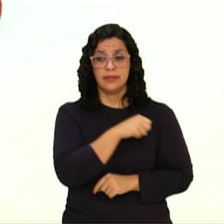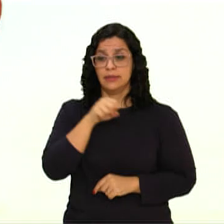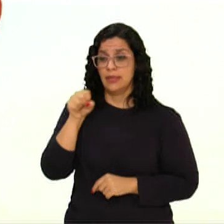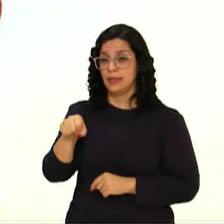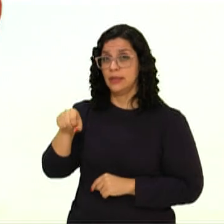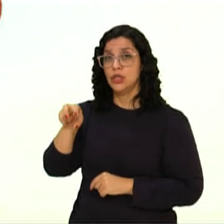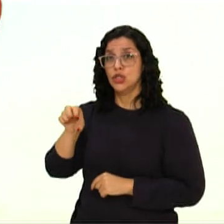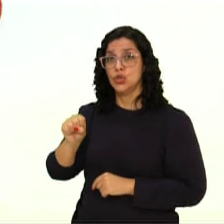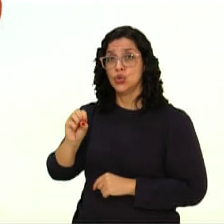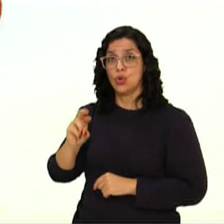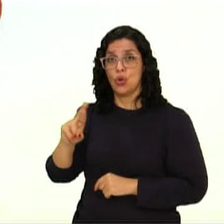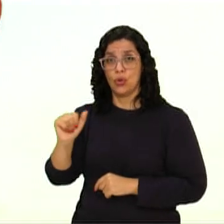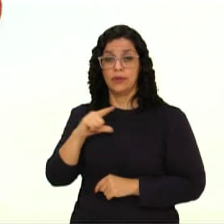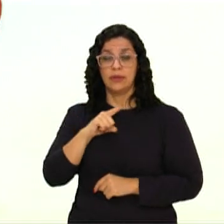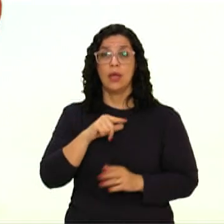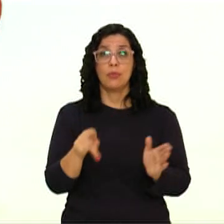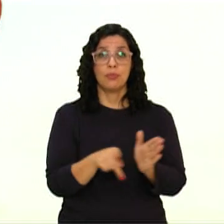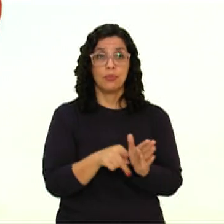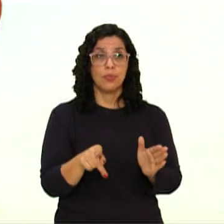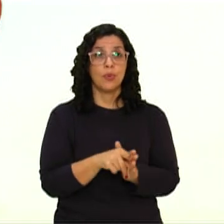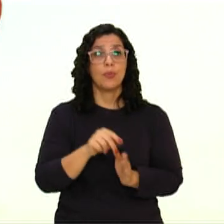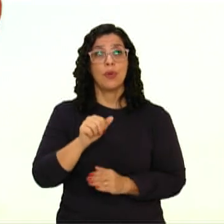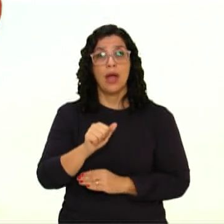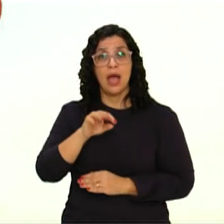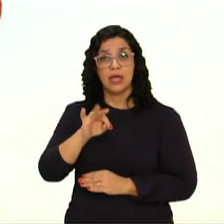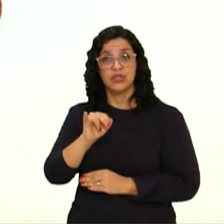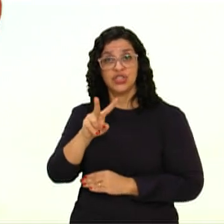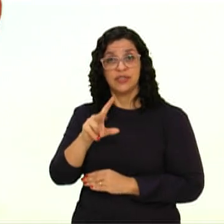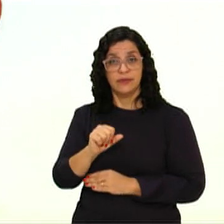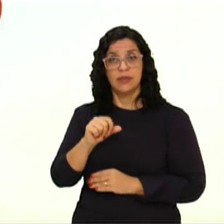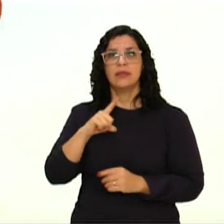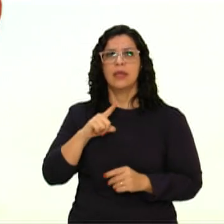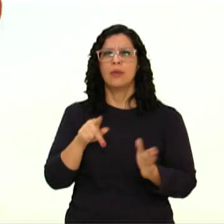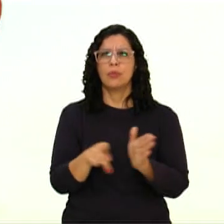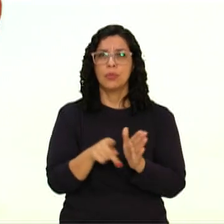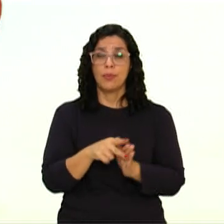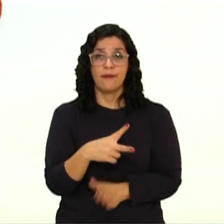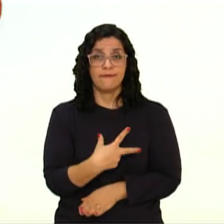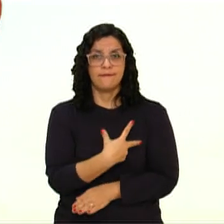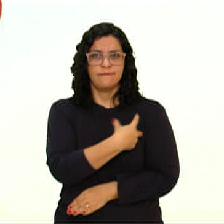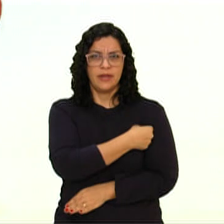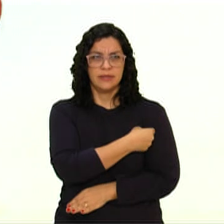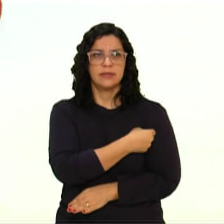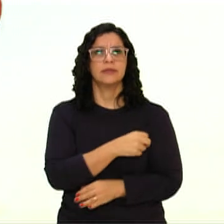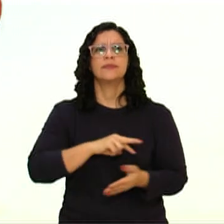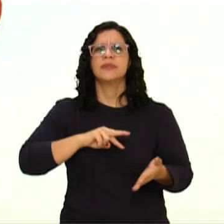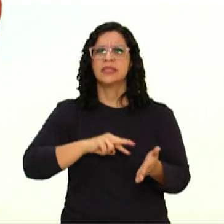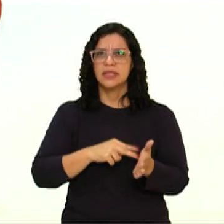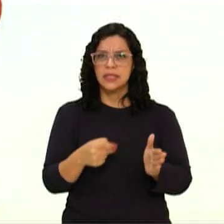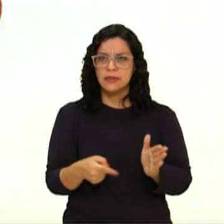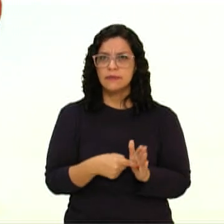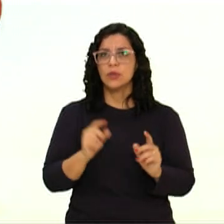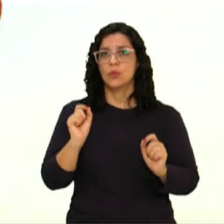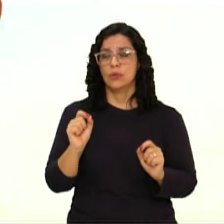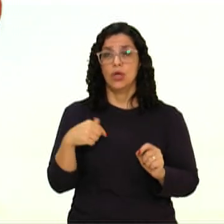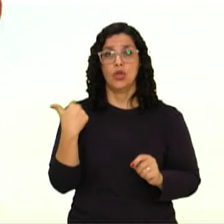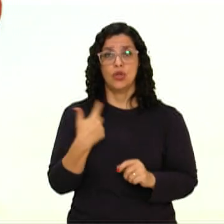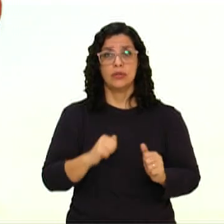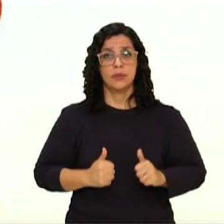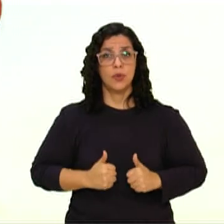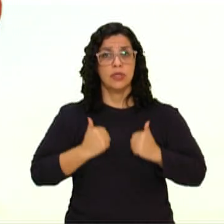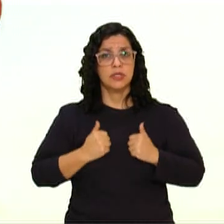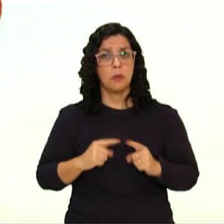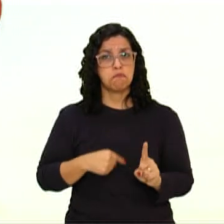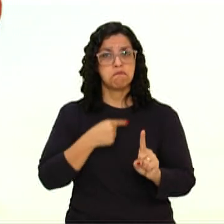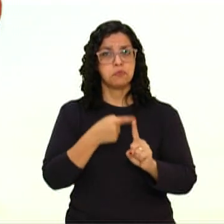Nós temos ali a imunização ativa, que é provocada pela vacina, né? A imunização ativa também é provocada,